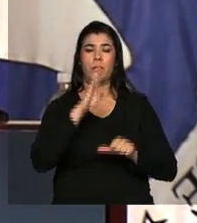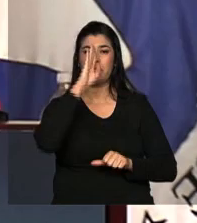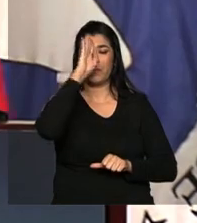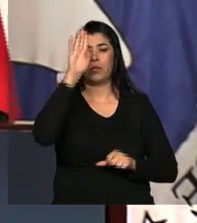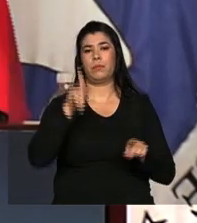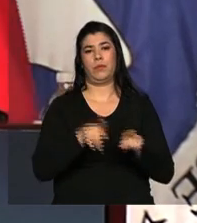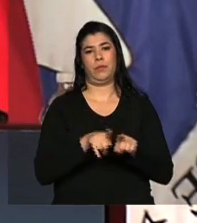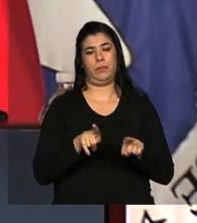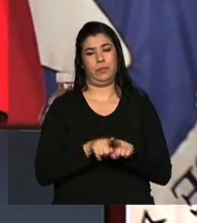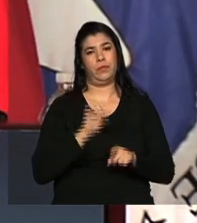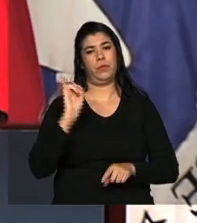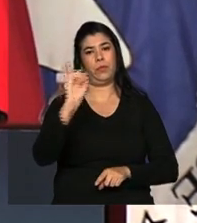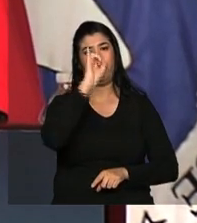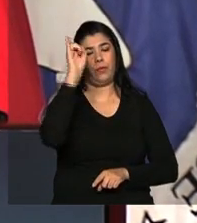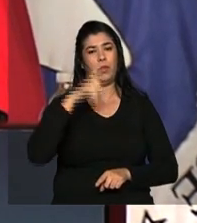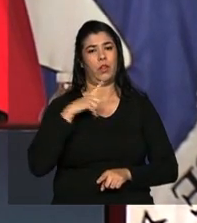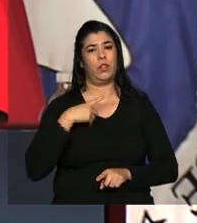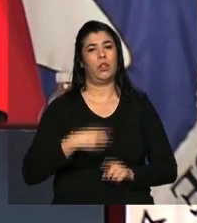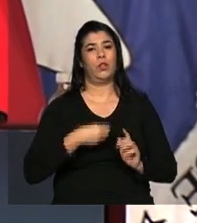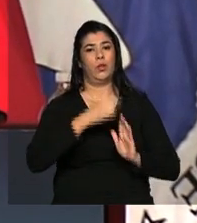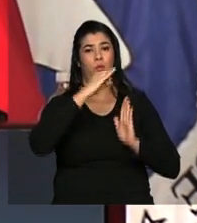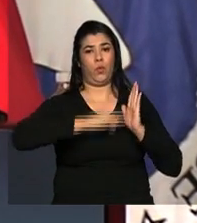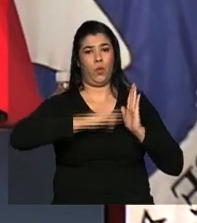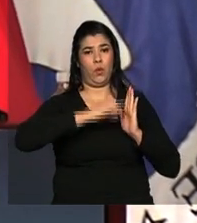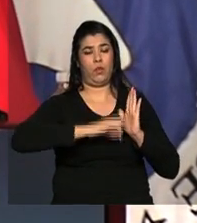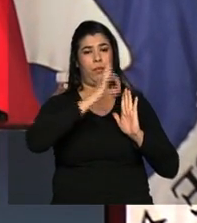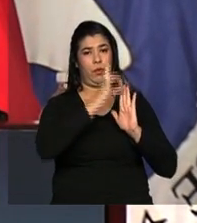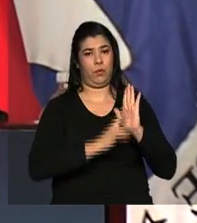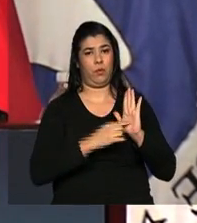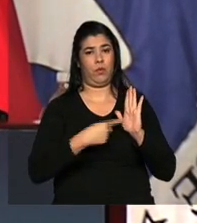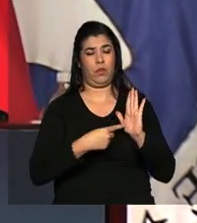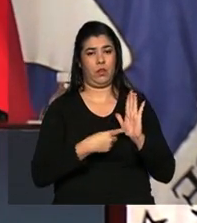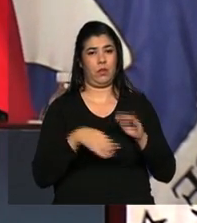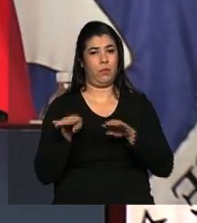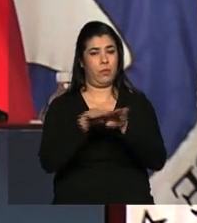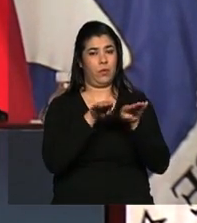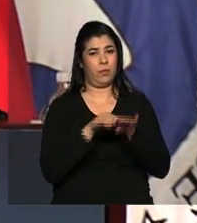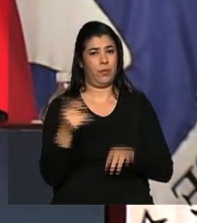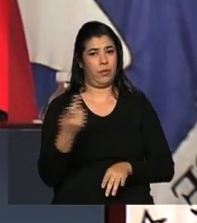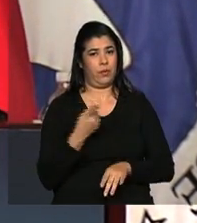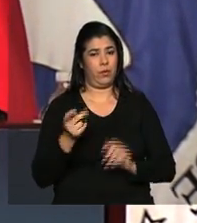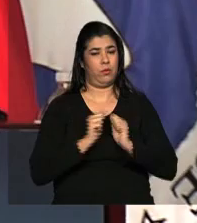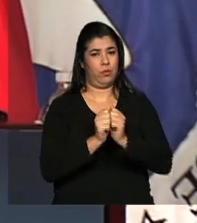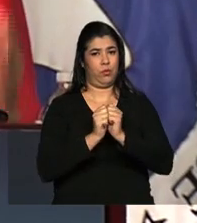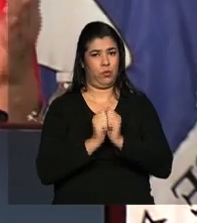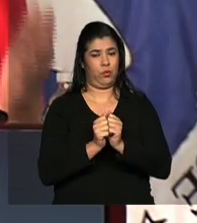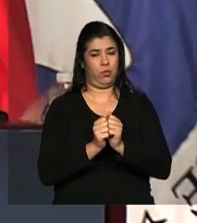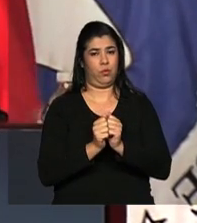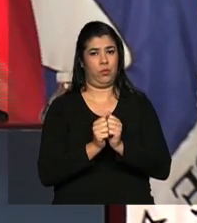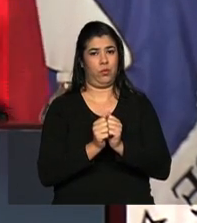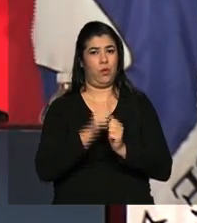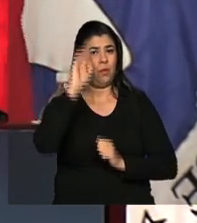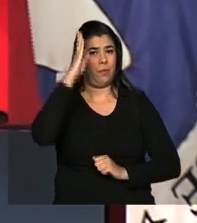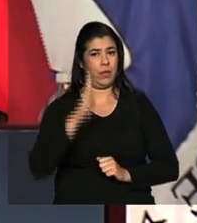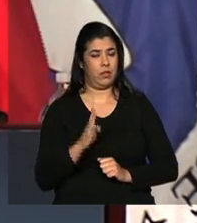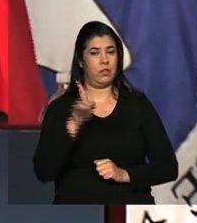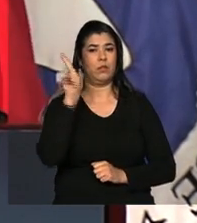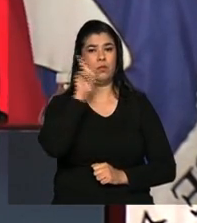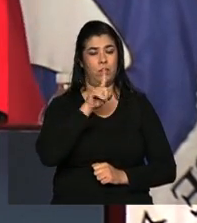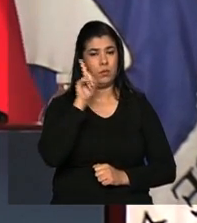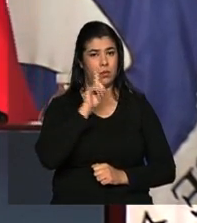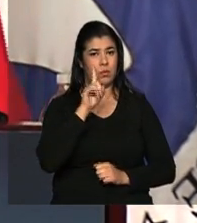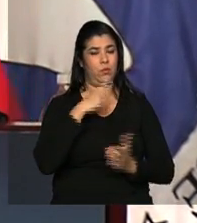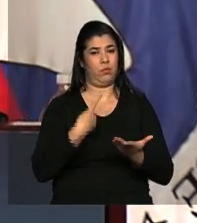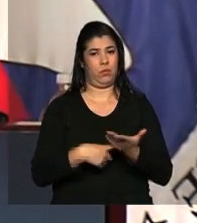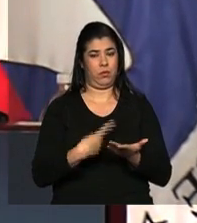a importância da declaração comum feita por nós, Brasil e Estados